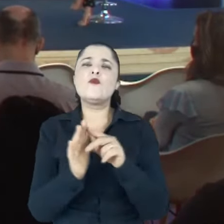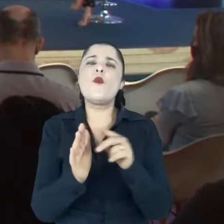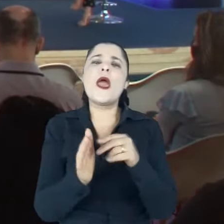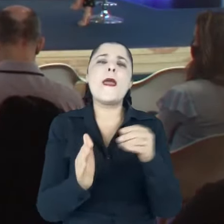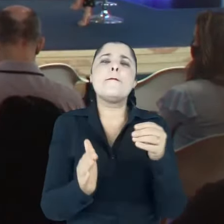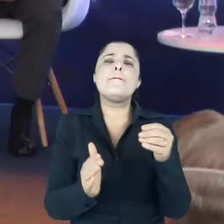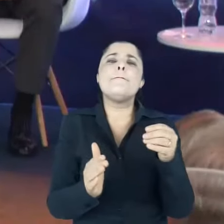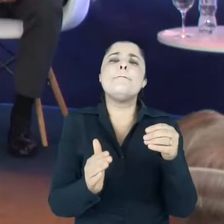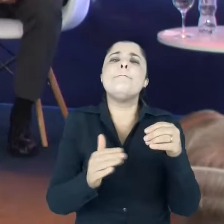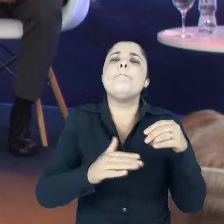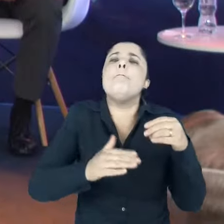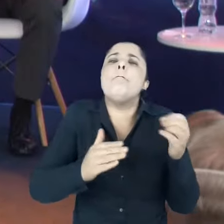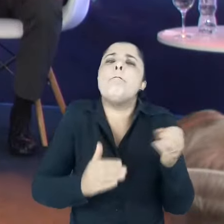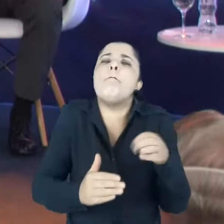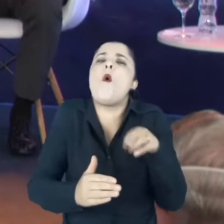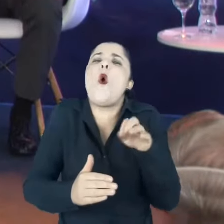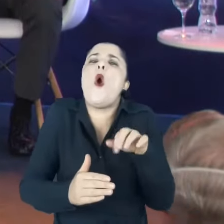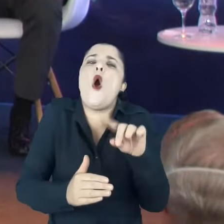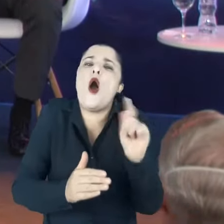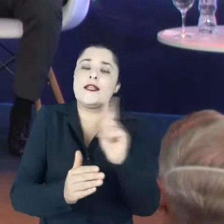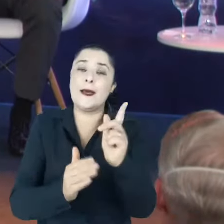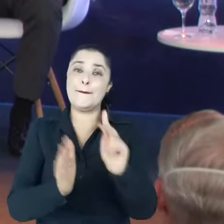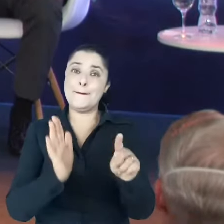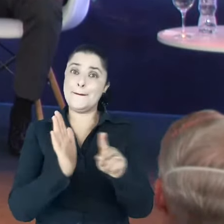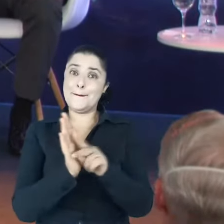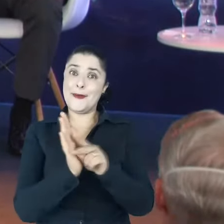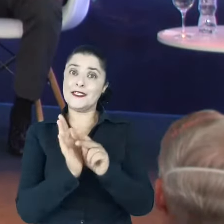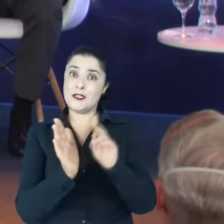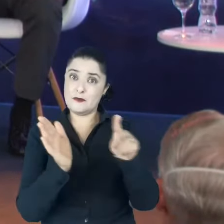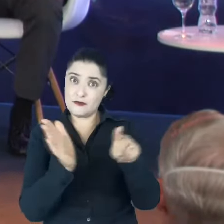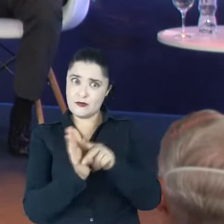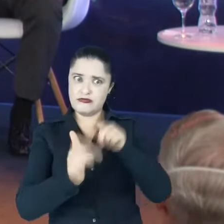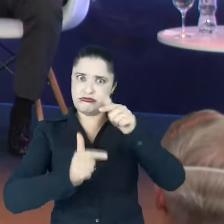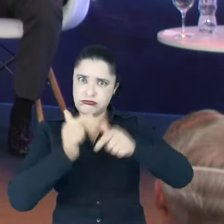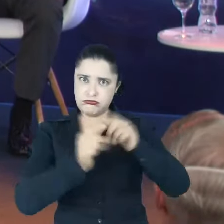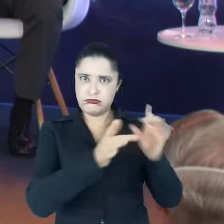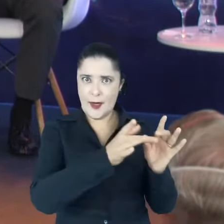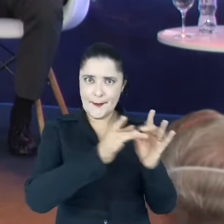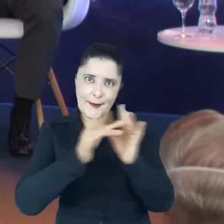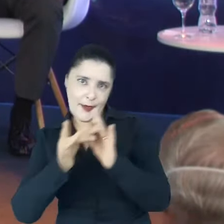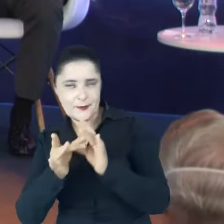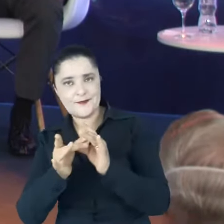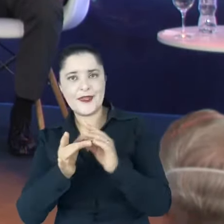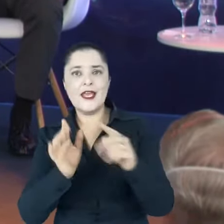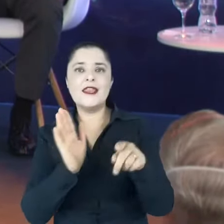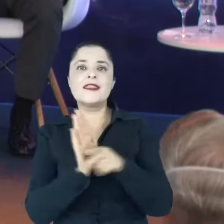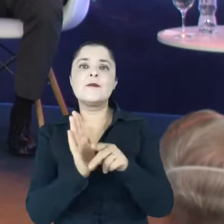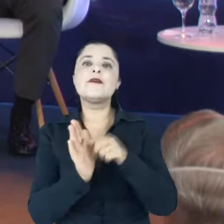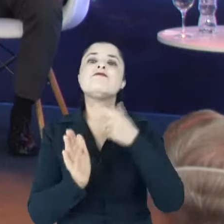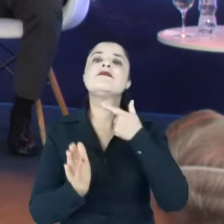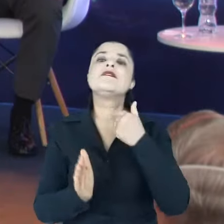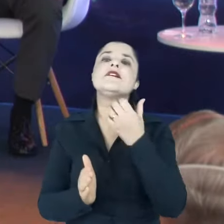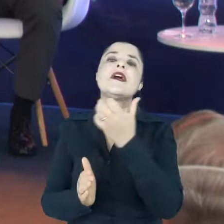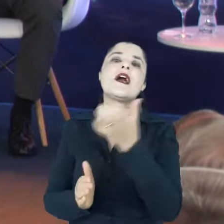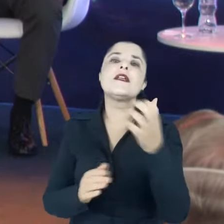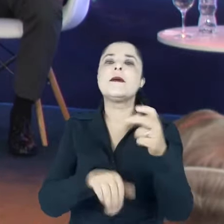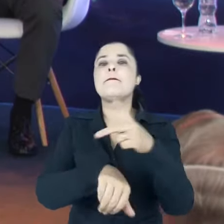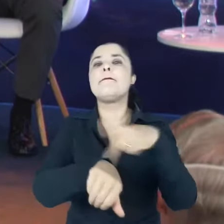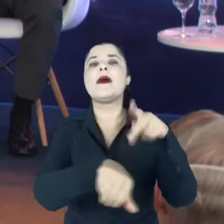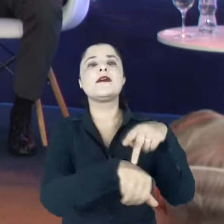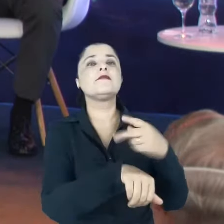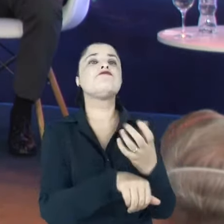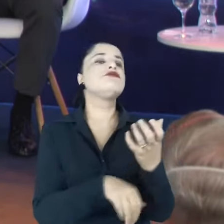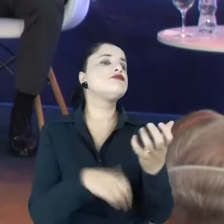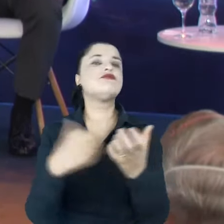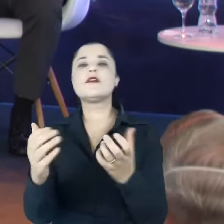driven, eu diria. E isso também vai muito atrelado à vocação que existe em cada país. Então, as soluções que